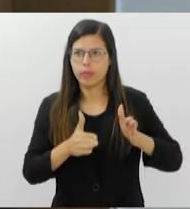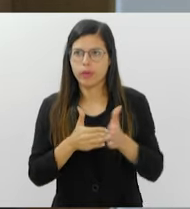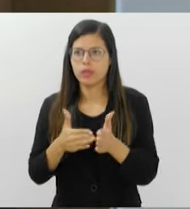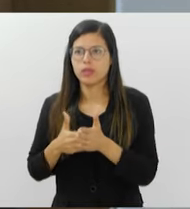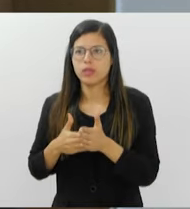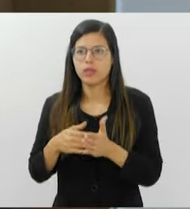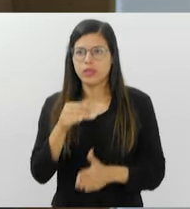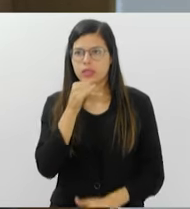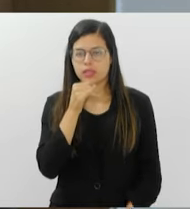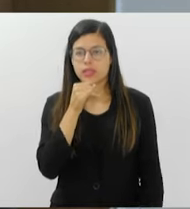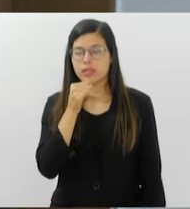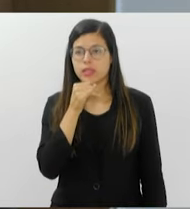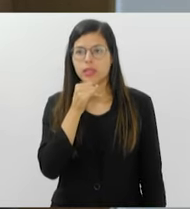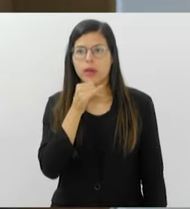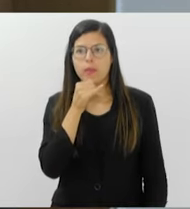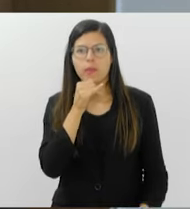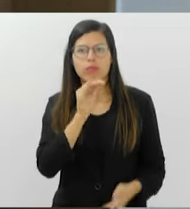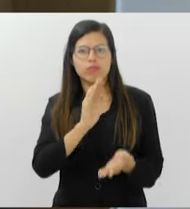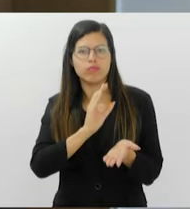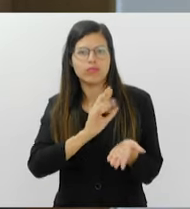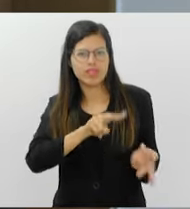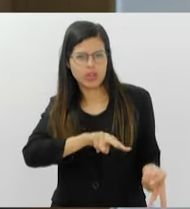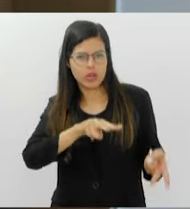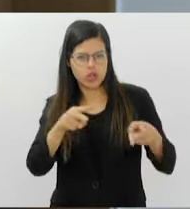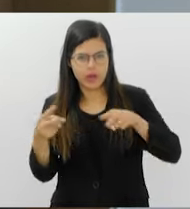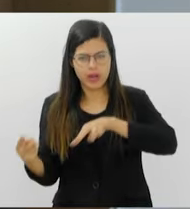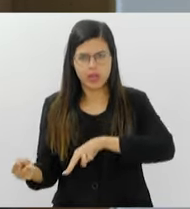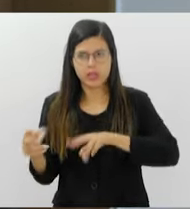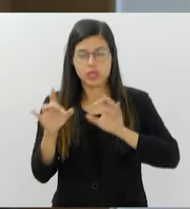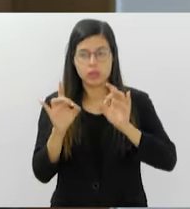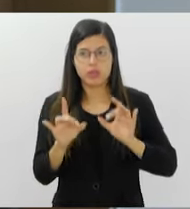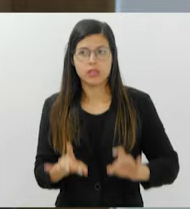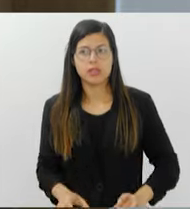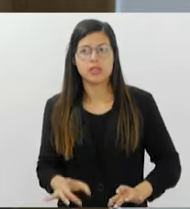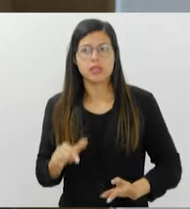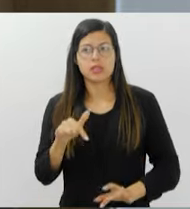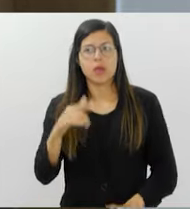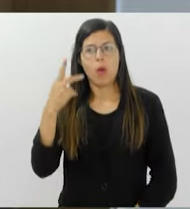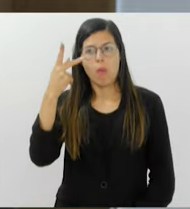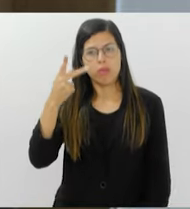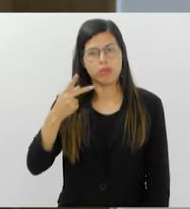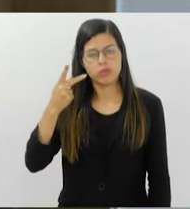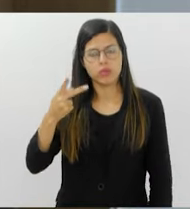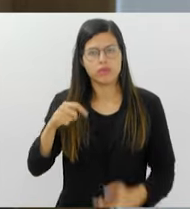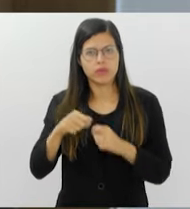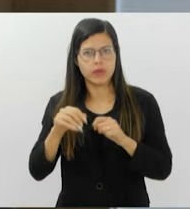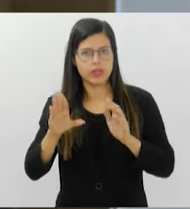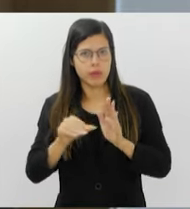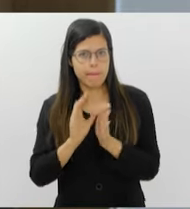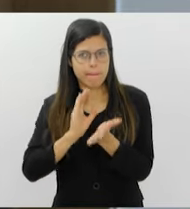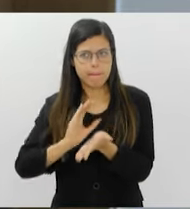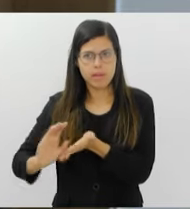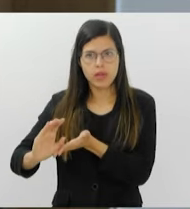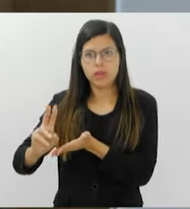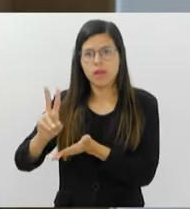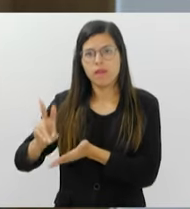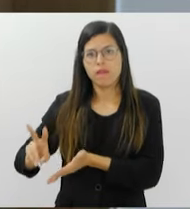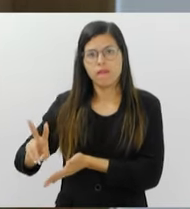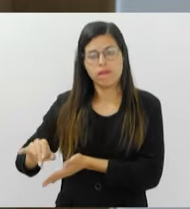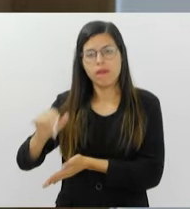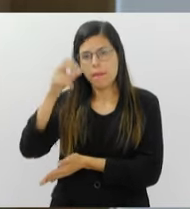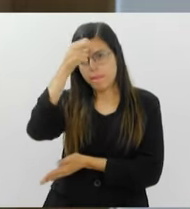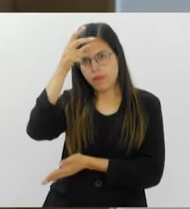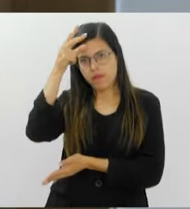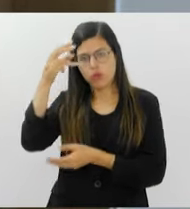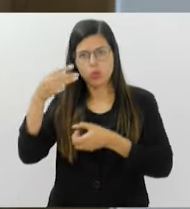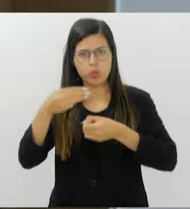por exemplo, se destaca a transferência especial, que é onde o parlamentar vai fazer a emenda e ela vai ser destinada a uma prefeitura do município do